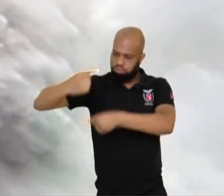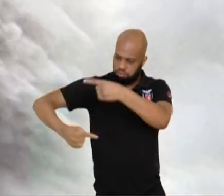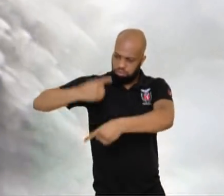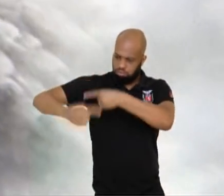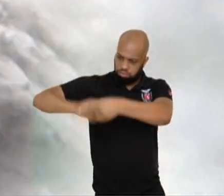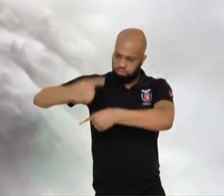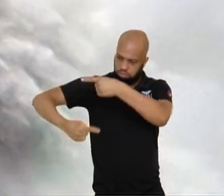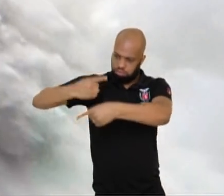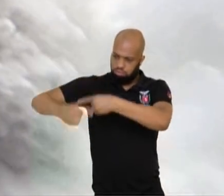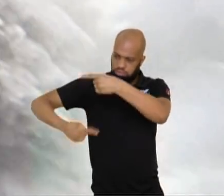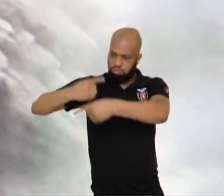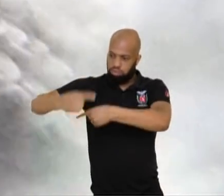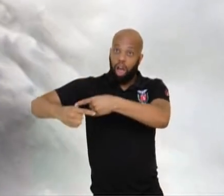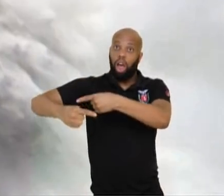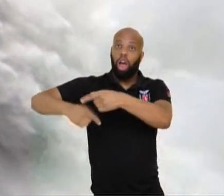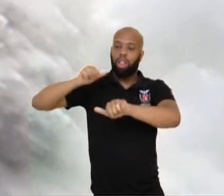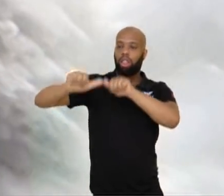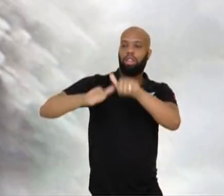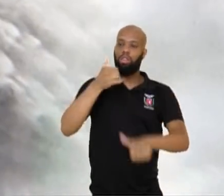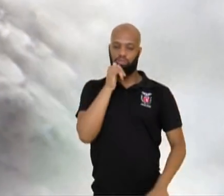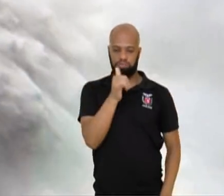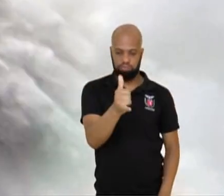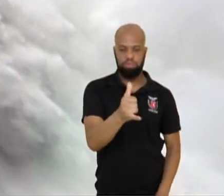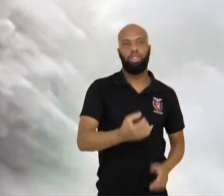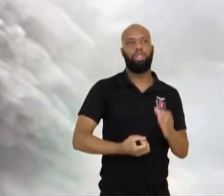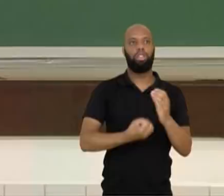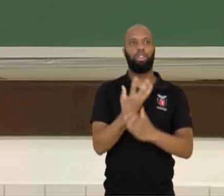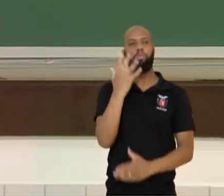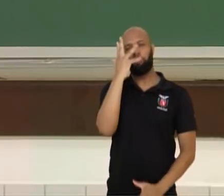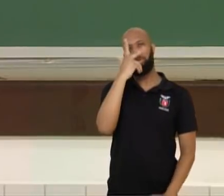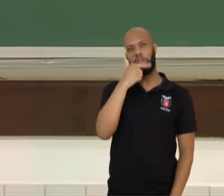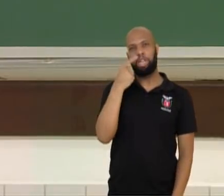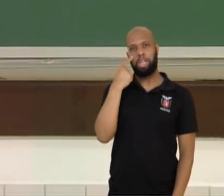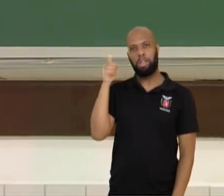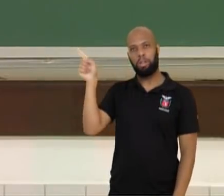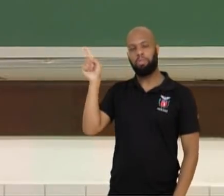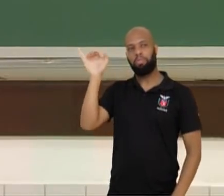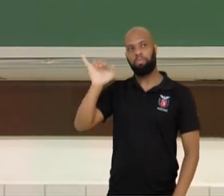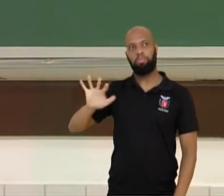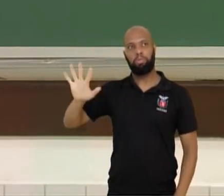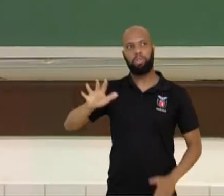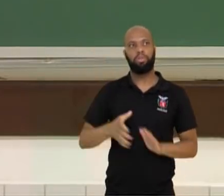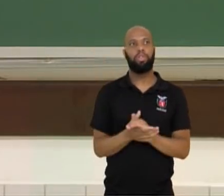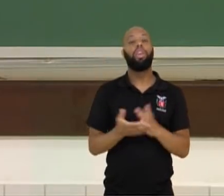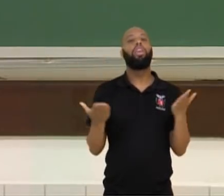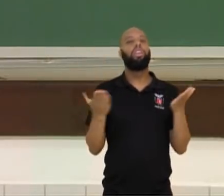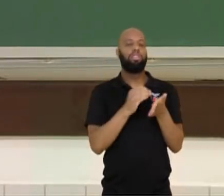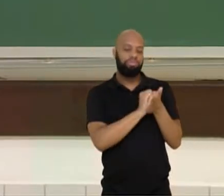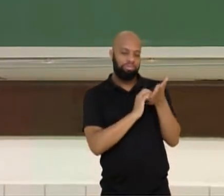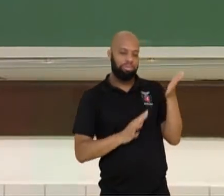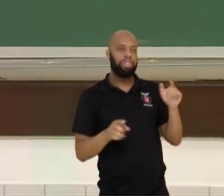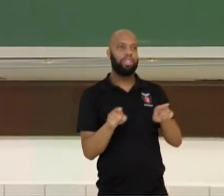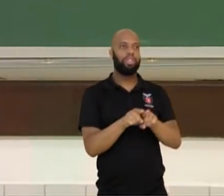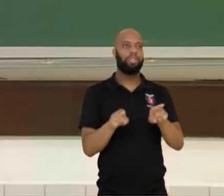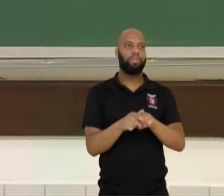gerar a energia elétrica para a gente. Bem bonito de ver a imagem, né? Um exercício,